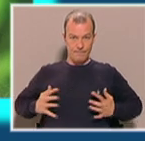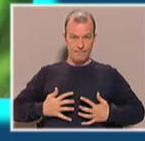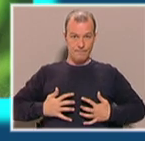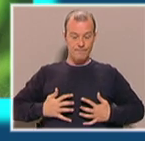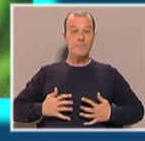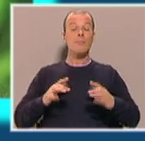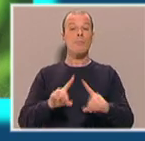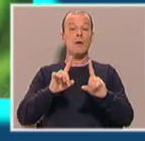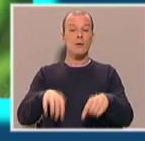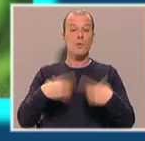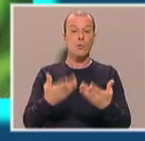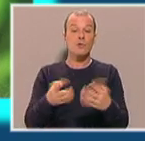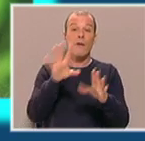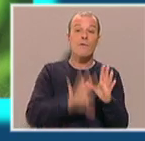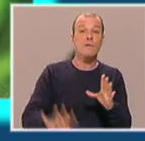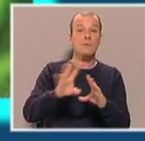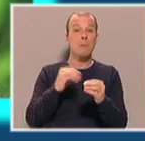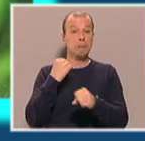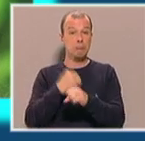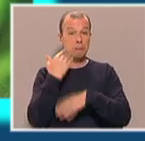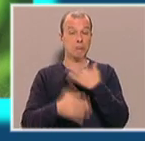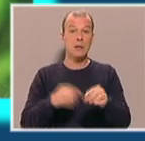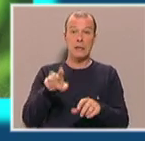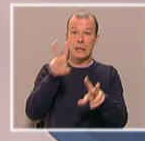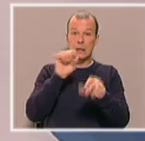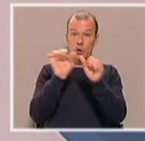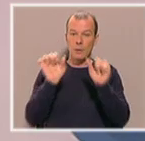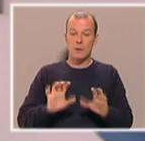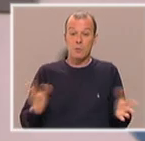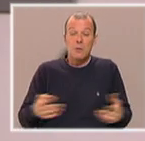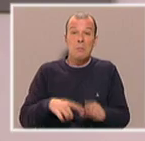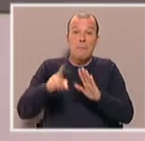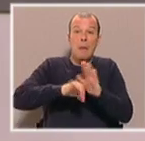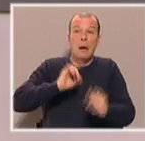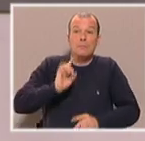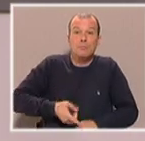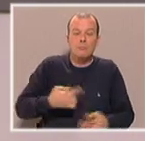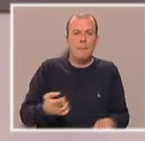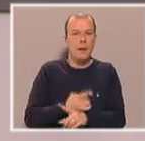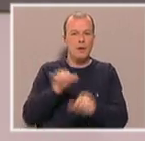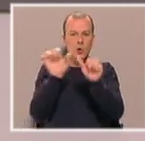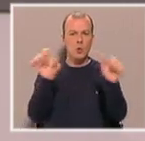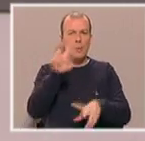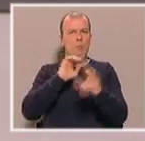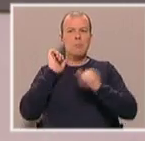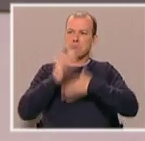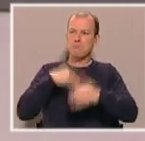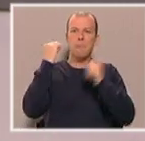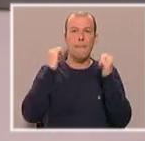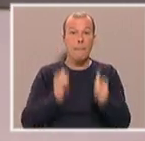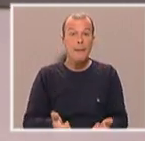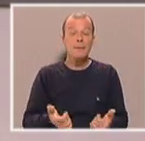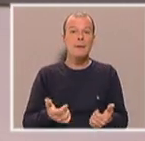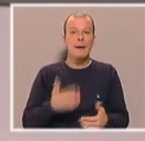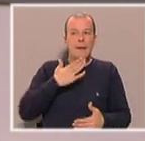Posto então constituição, funcionamento do sistema respiratório, vamos ver então que medidas, aquilo que devemos fazer para que o nosso sistema respiratório funcione bem, para que